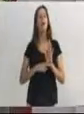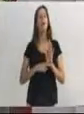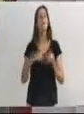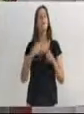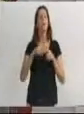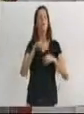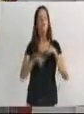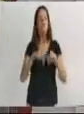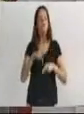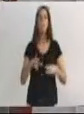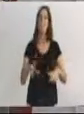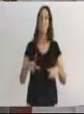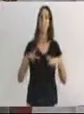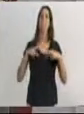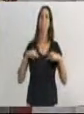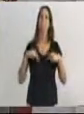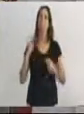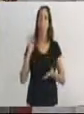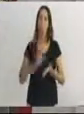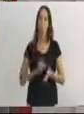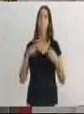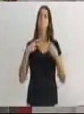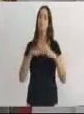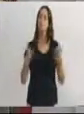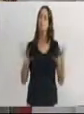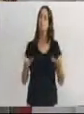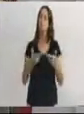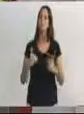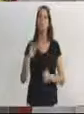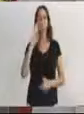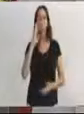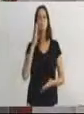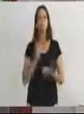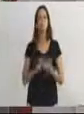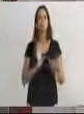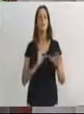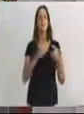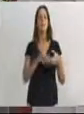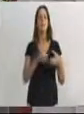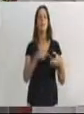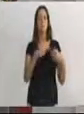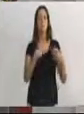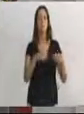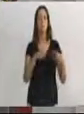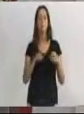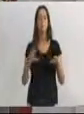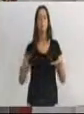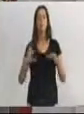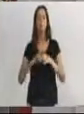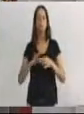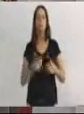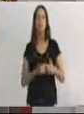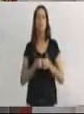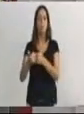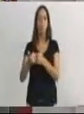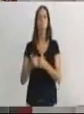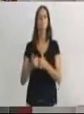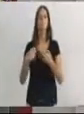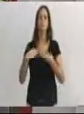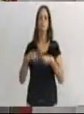dos últimos anos e que é merecedora eu certamente essa comissão com o apoio da comissão de transporte e obras públicas vai poder fazer